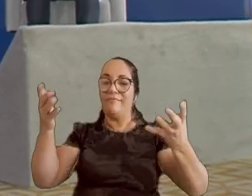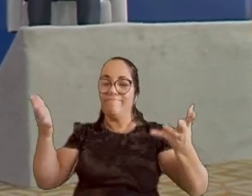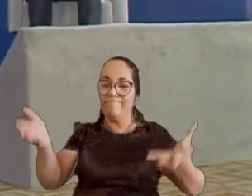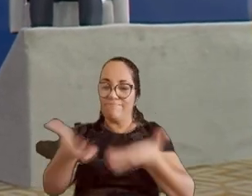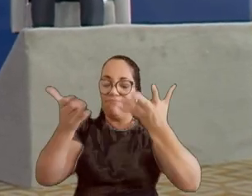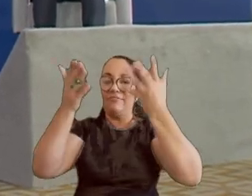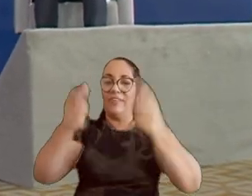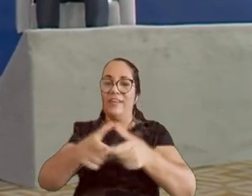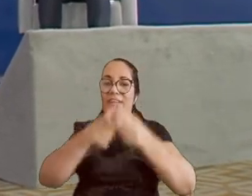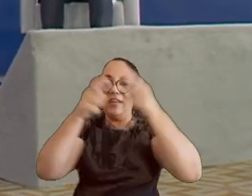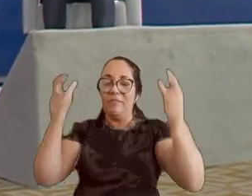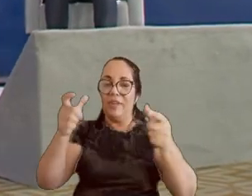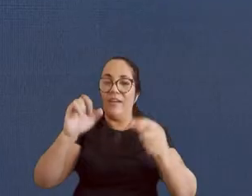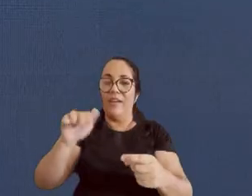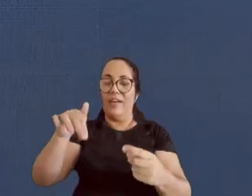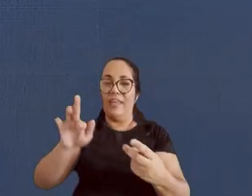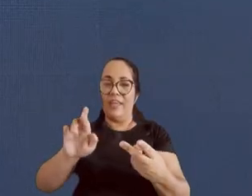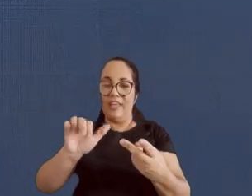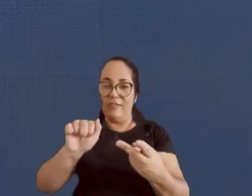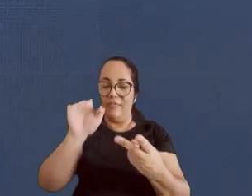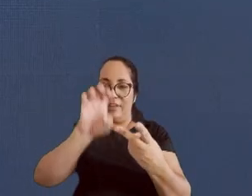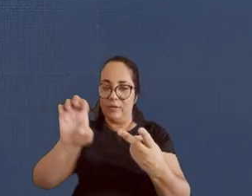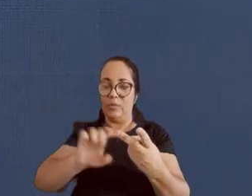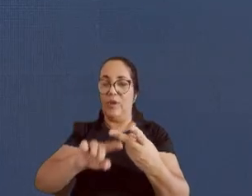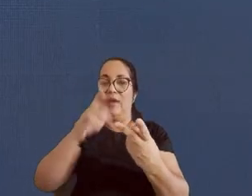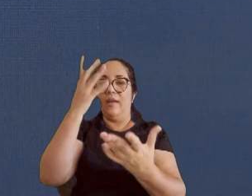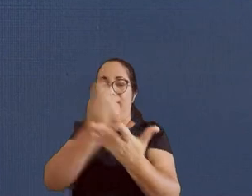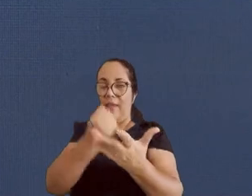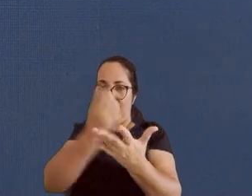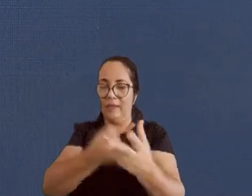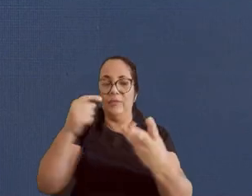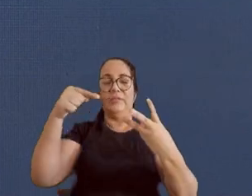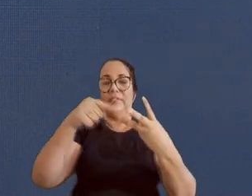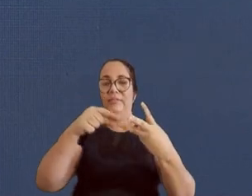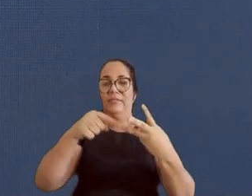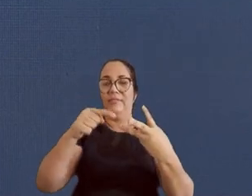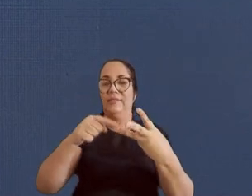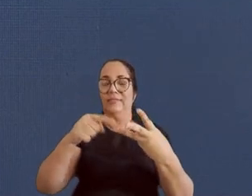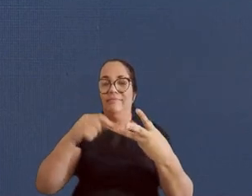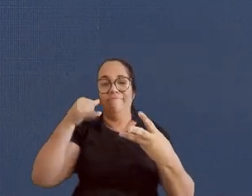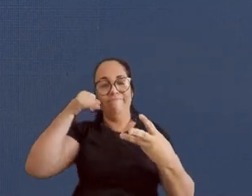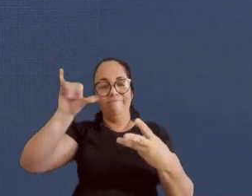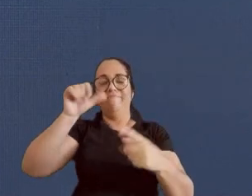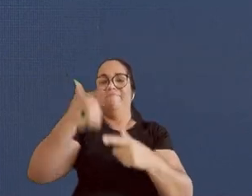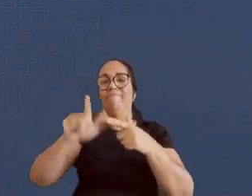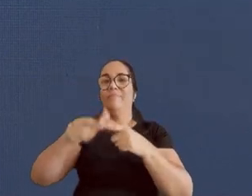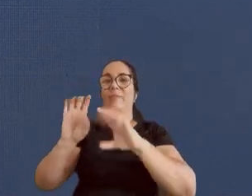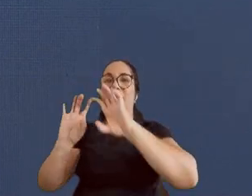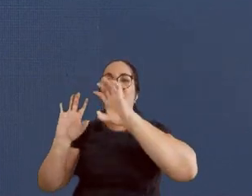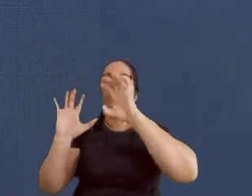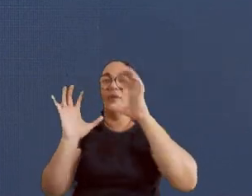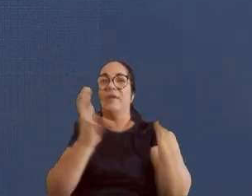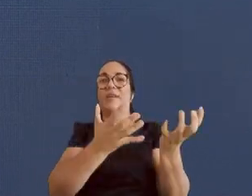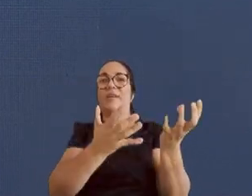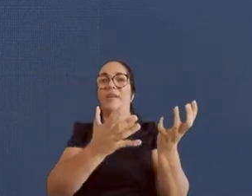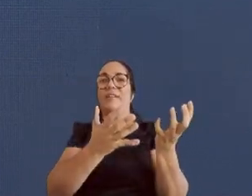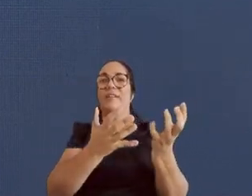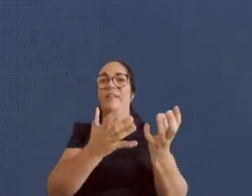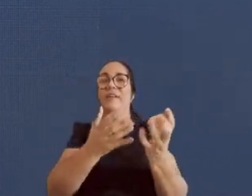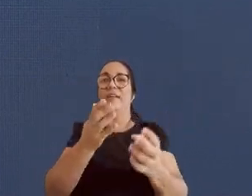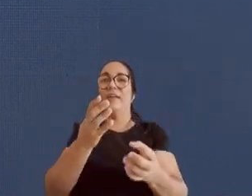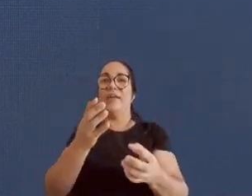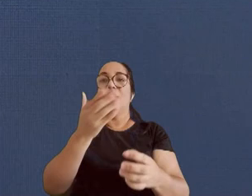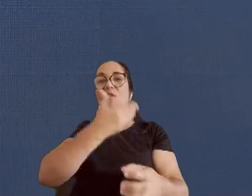acesso a dados e eliminação né Talvez o uso do regulador/governo para